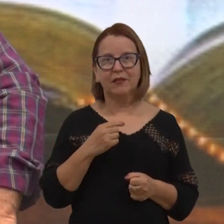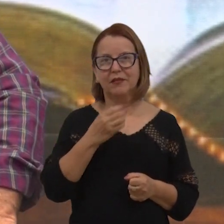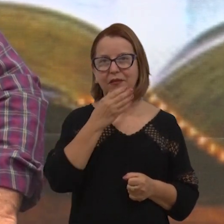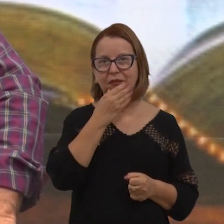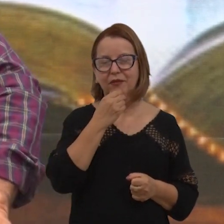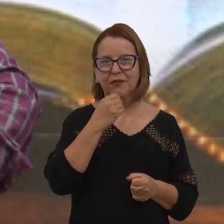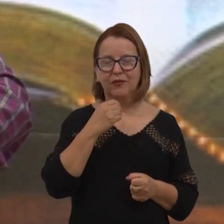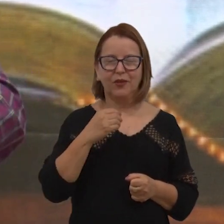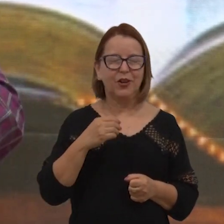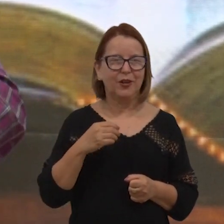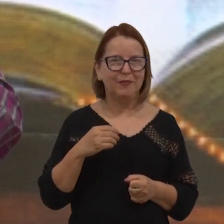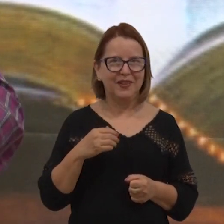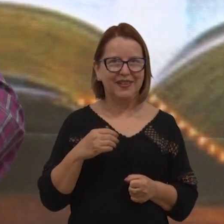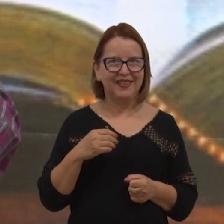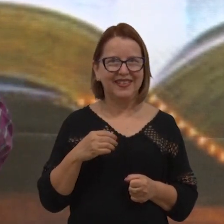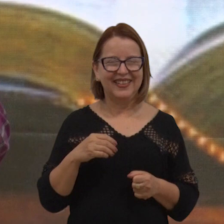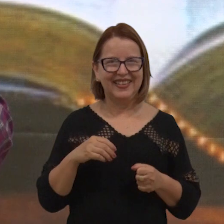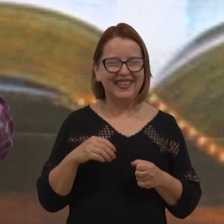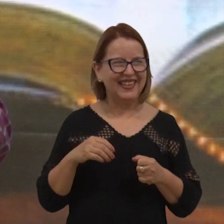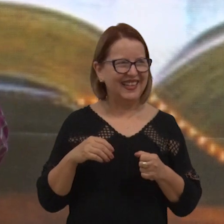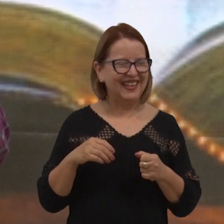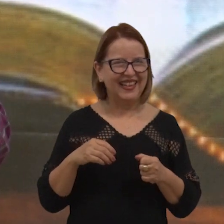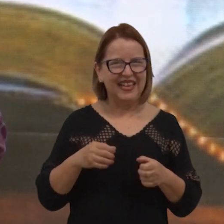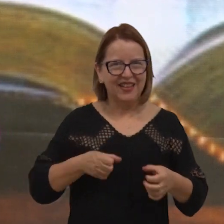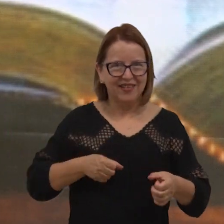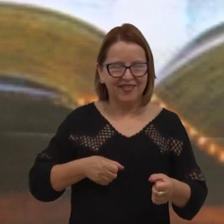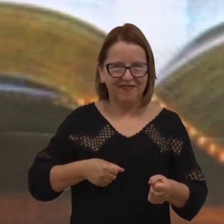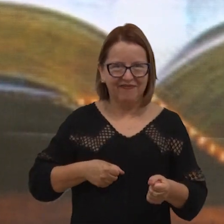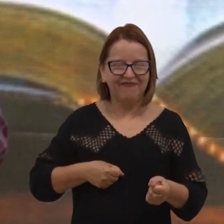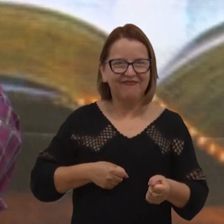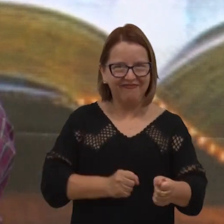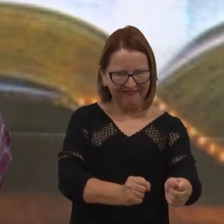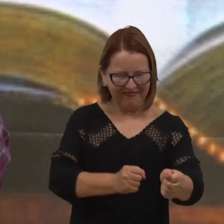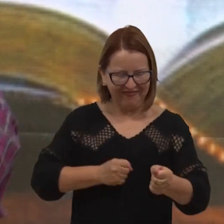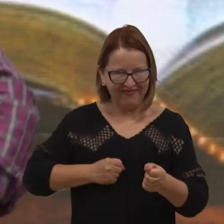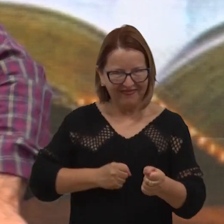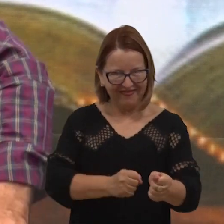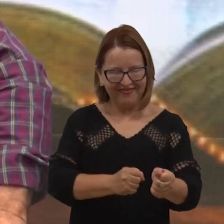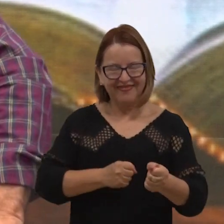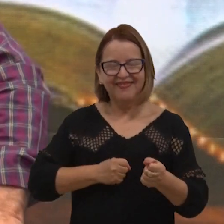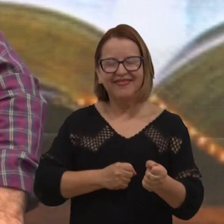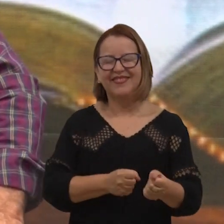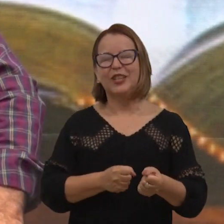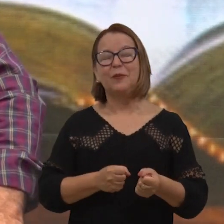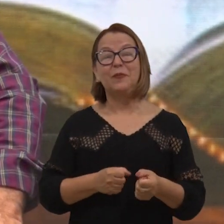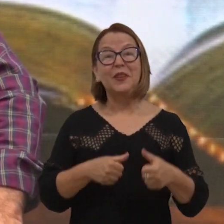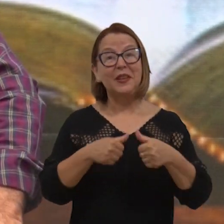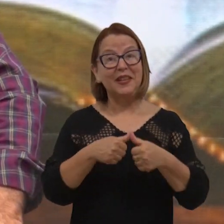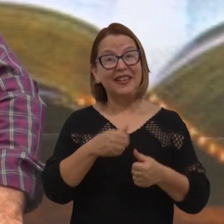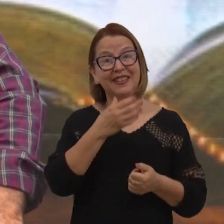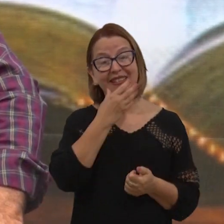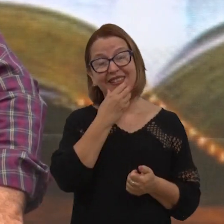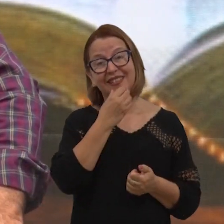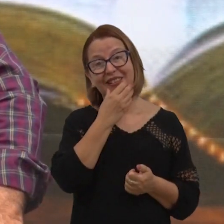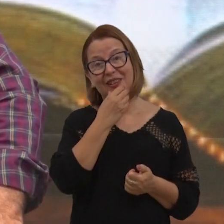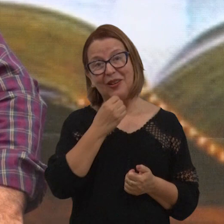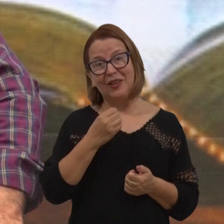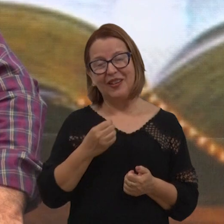casa, eu não vou falar o nome dele aqui, mas esse